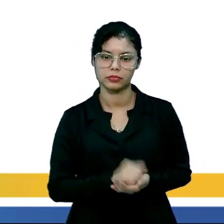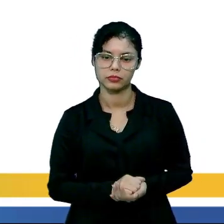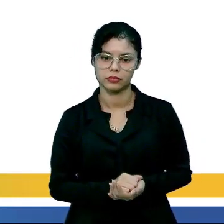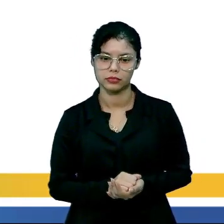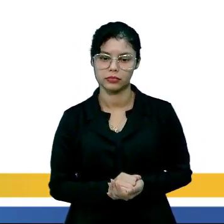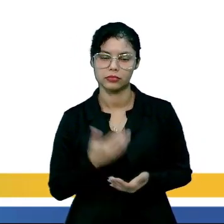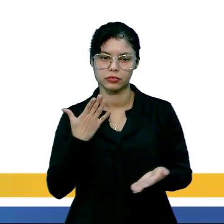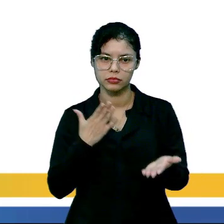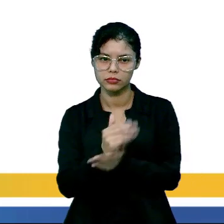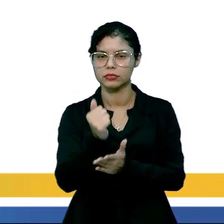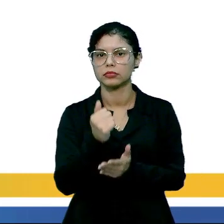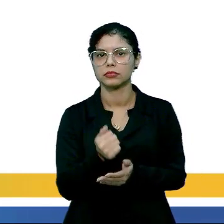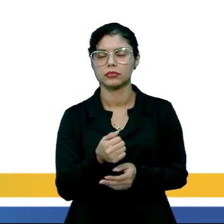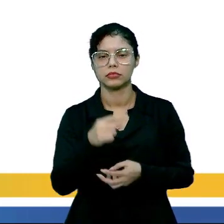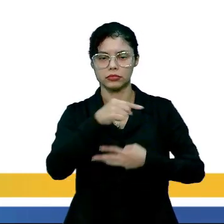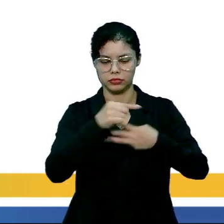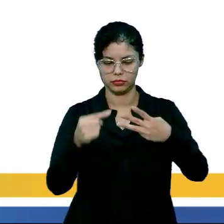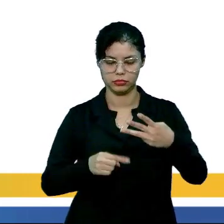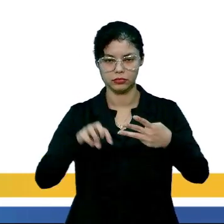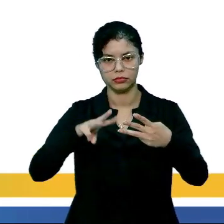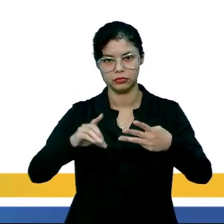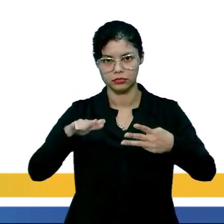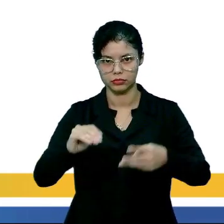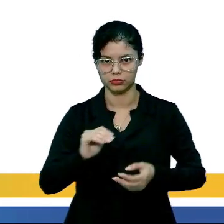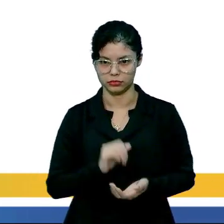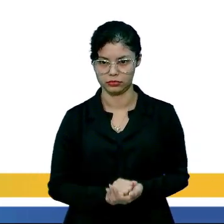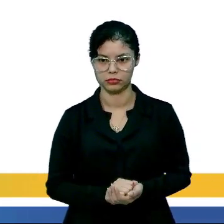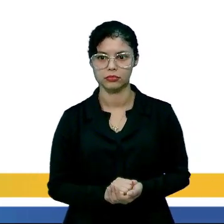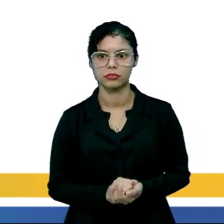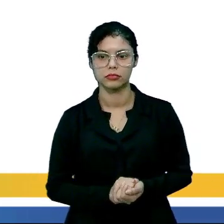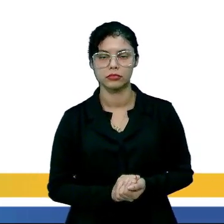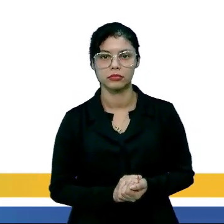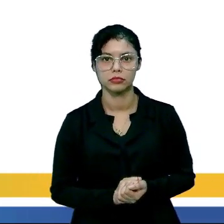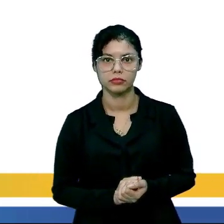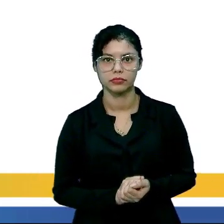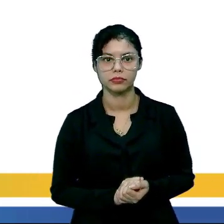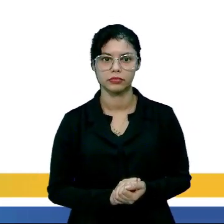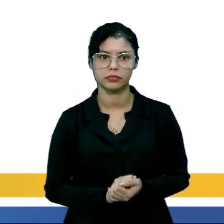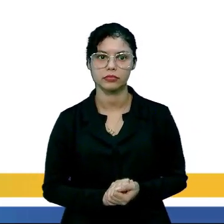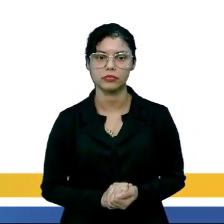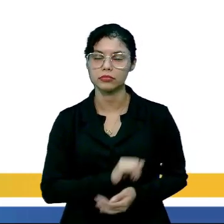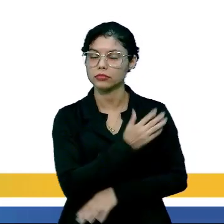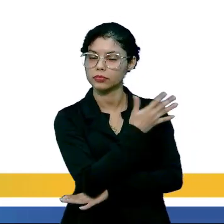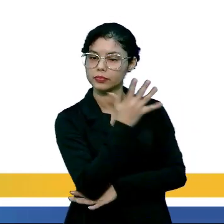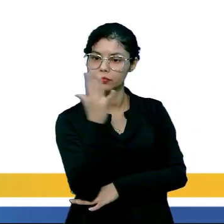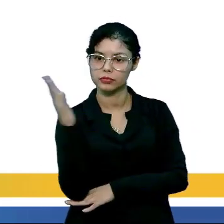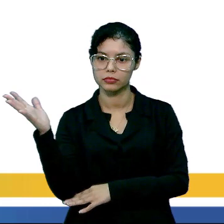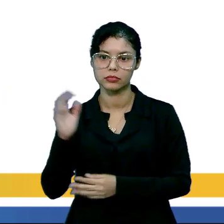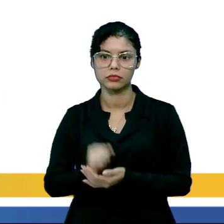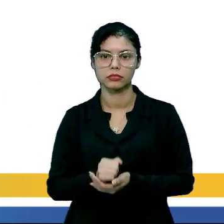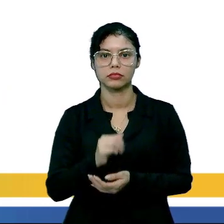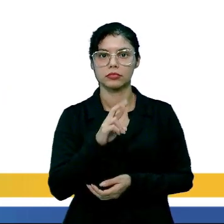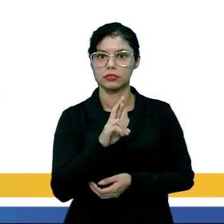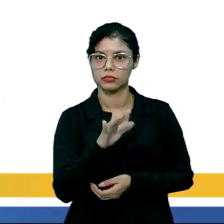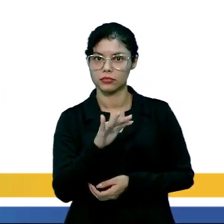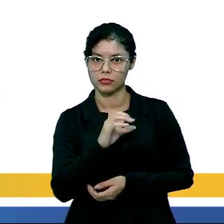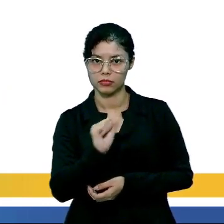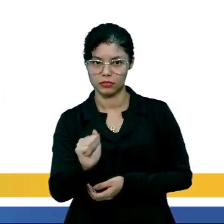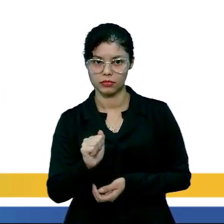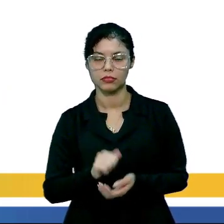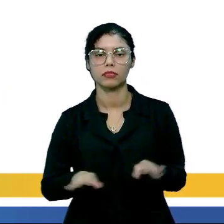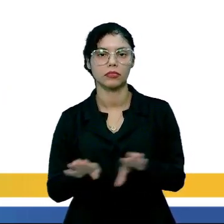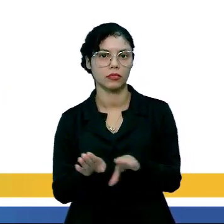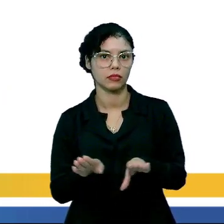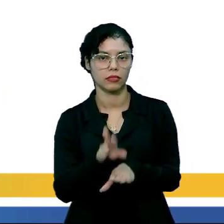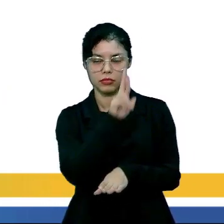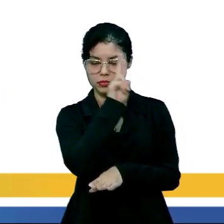é alcançado aí por três meios, tá? Por três questões, que é o meio ambiente, a raça e o momento